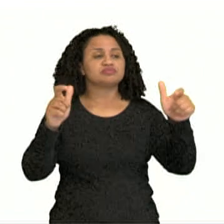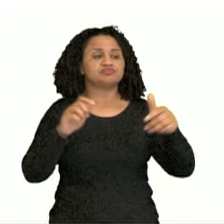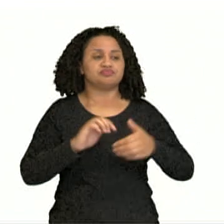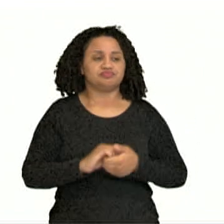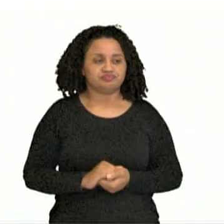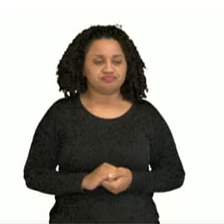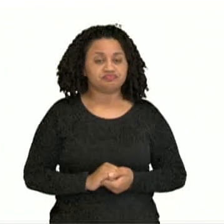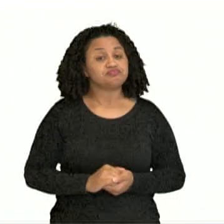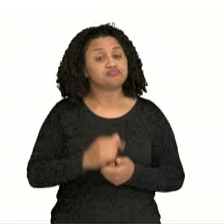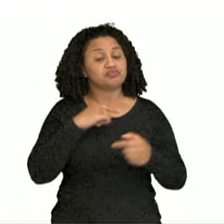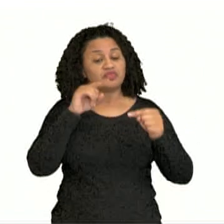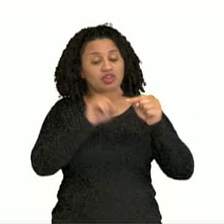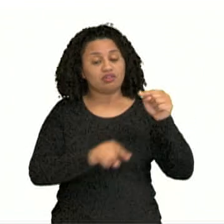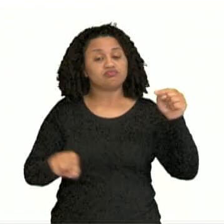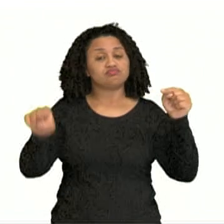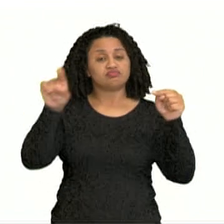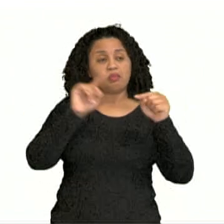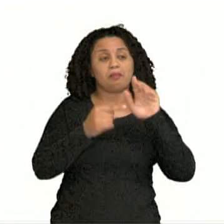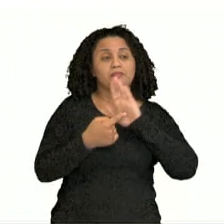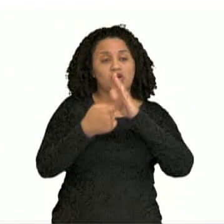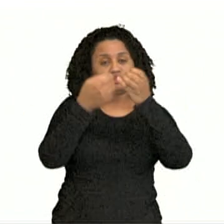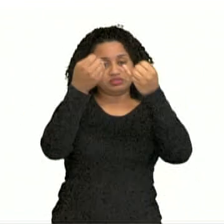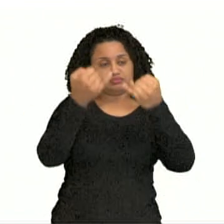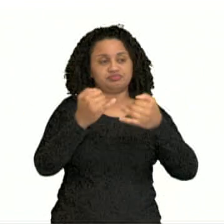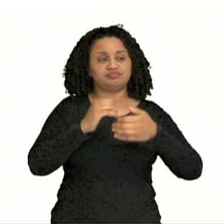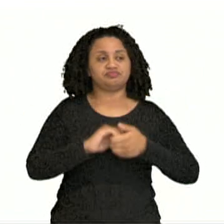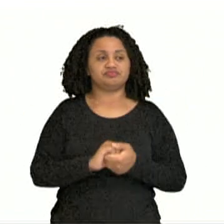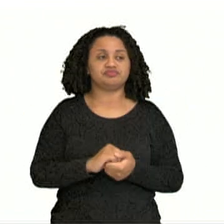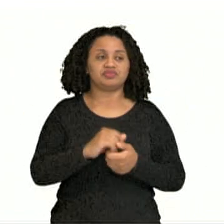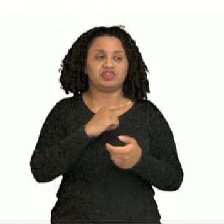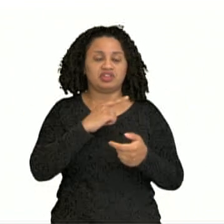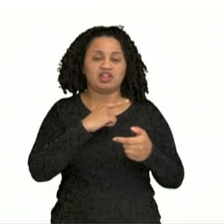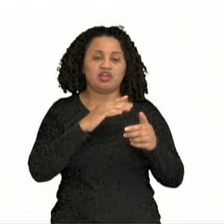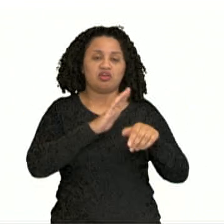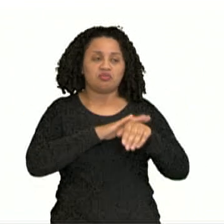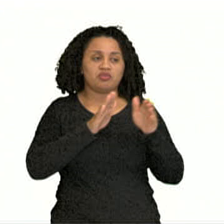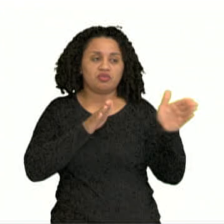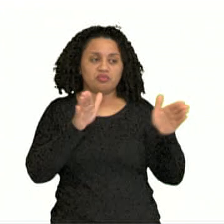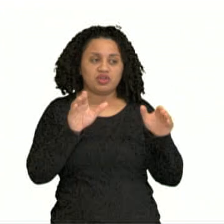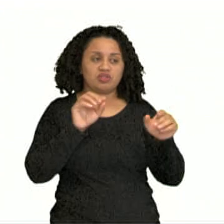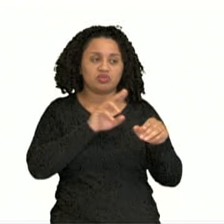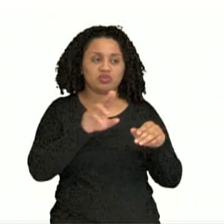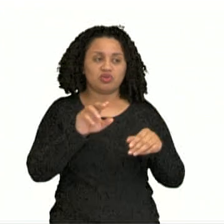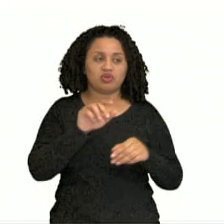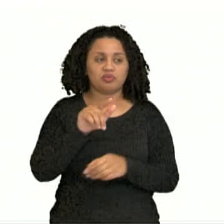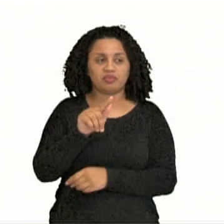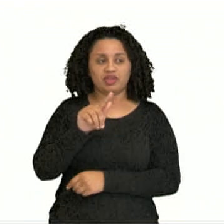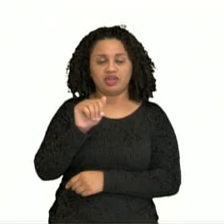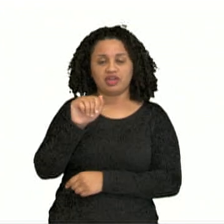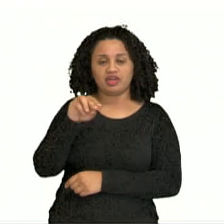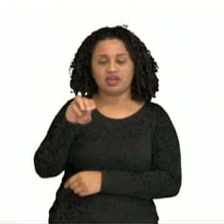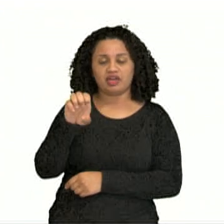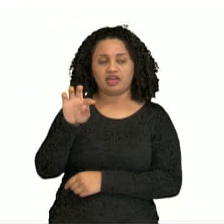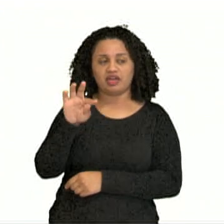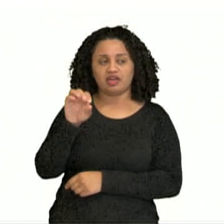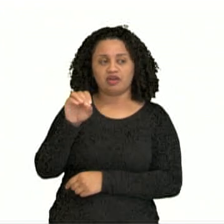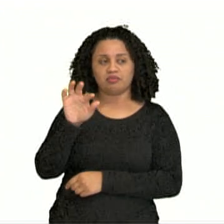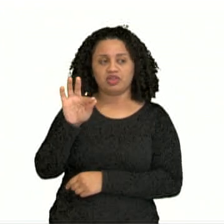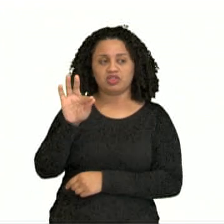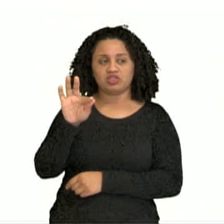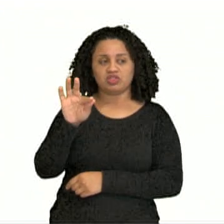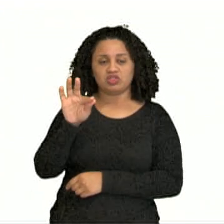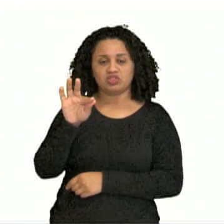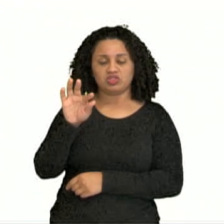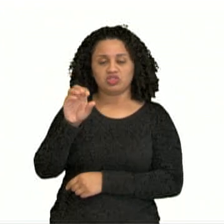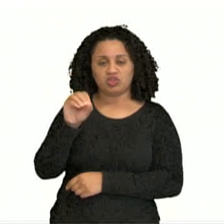lá. Aqui nós temos um ciclo que mostra isso. Então nós temos um momento chamado de gametófito. Gametófito é